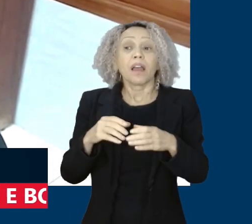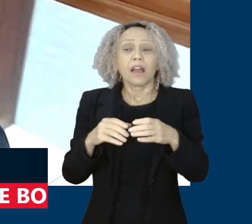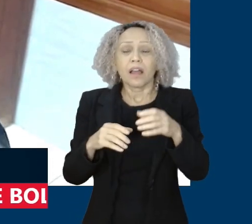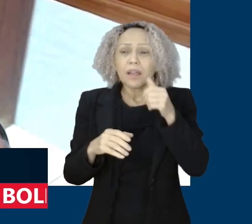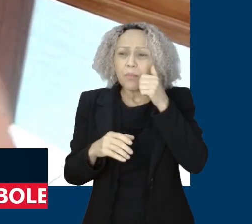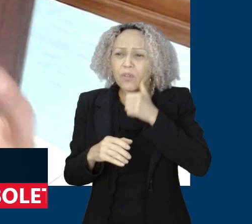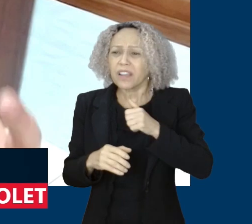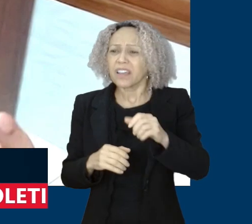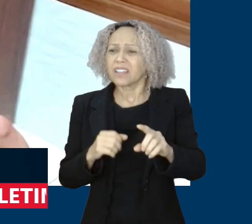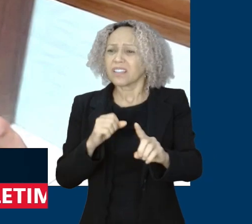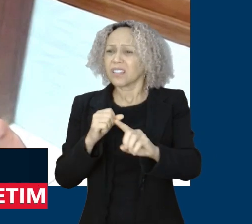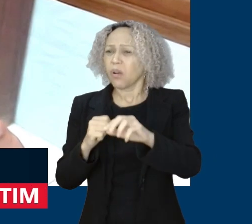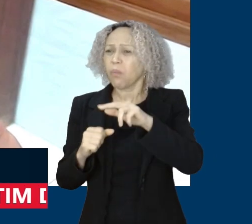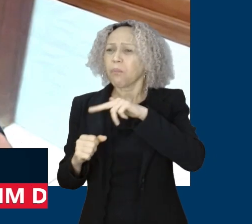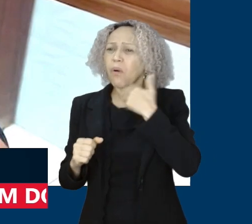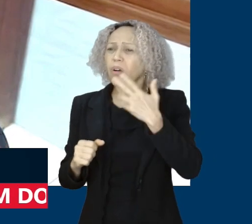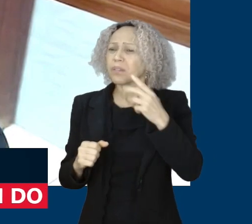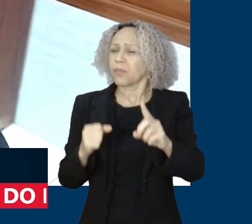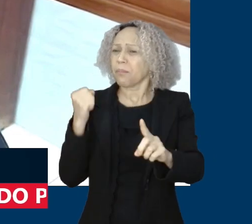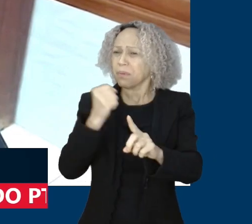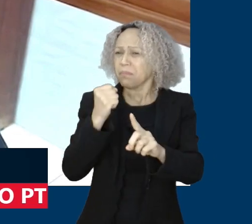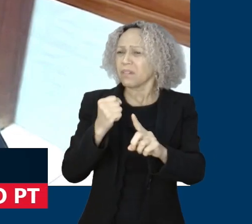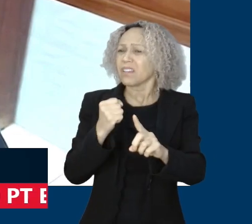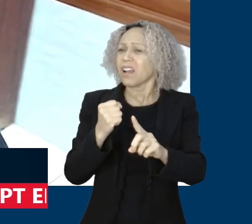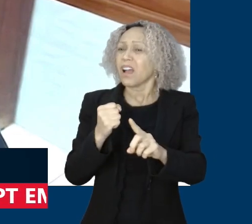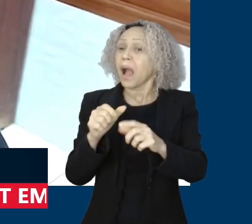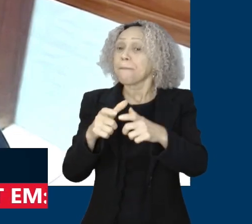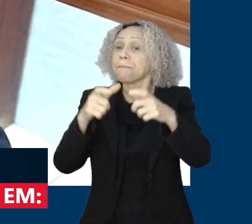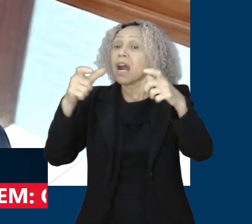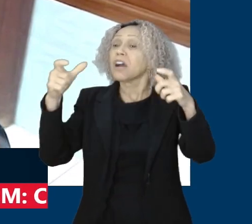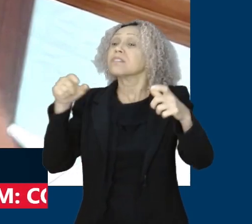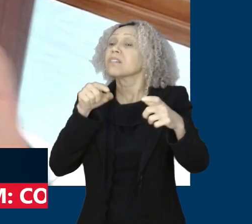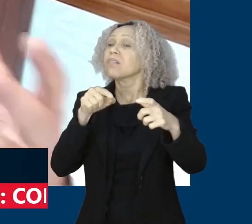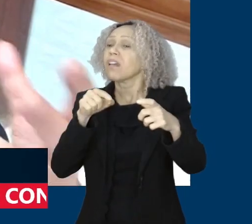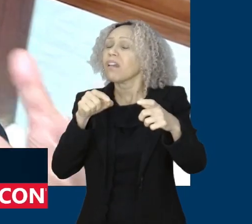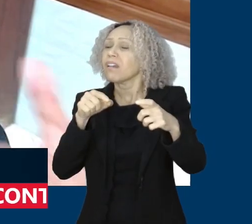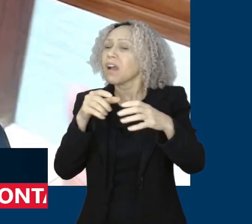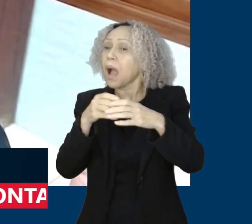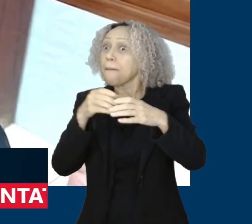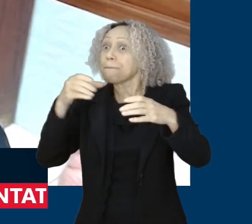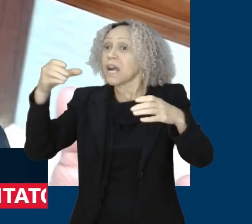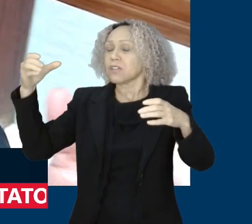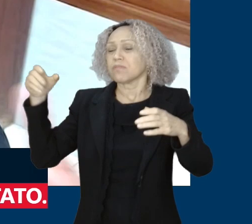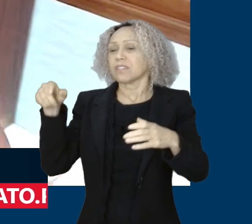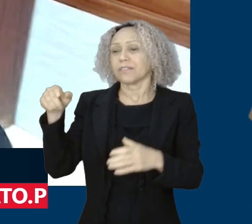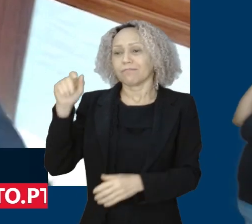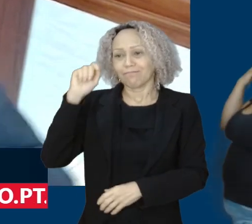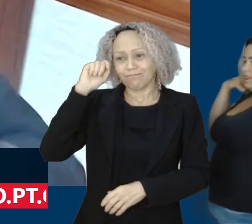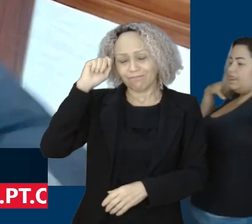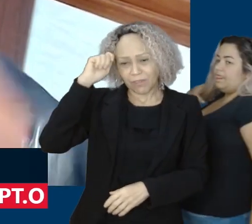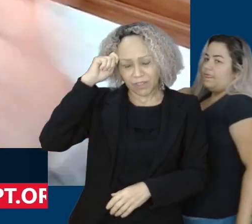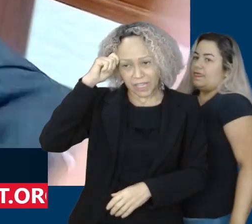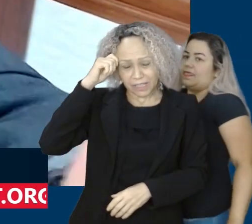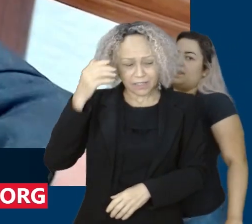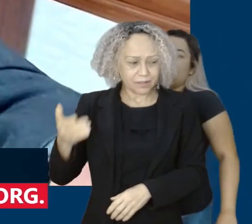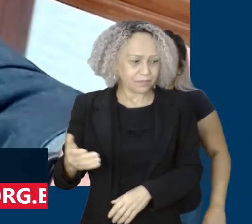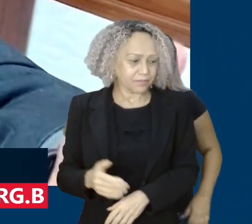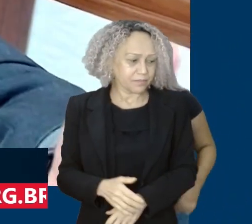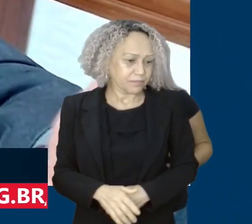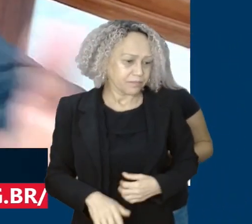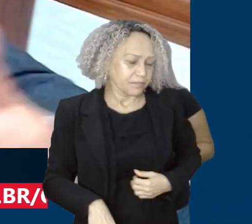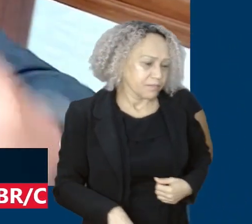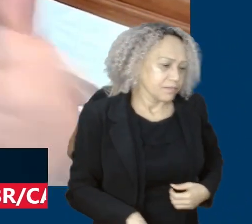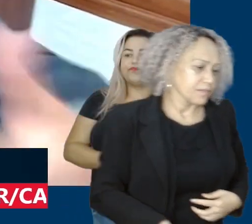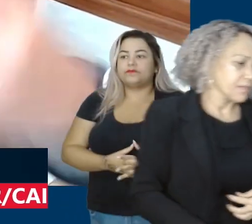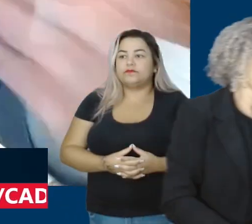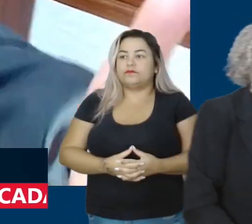esse olhar que o nosso governo está dando para os setores mais vulneráveis é fundamental,